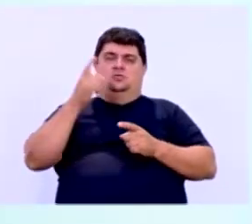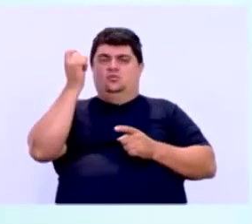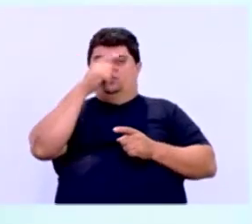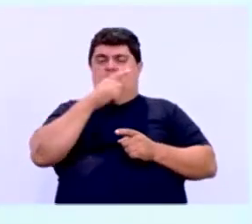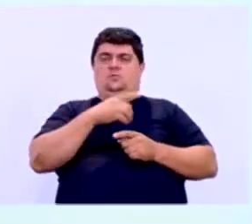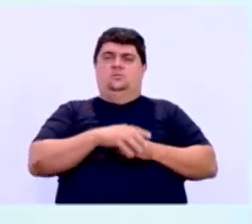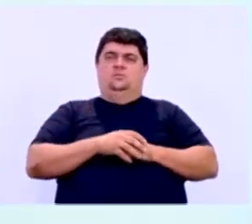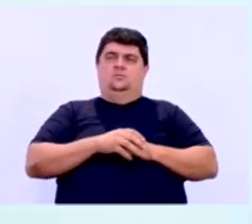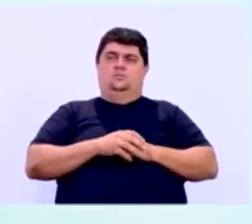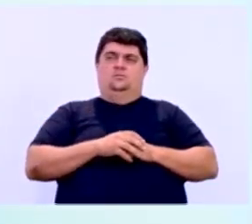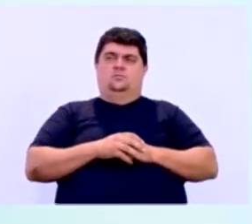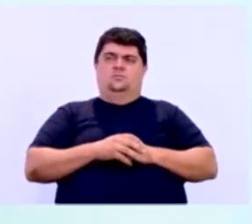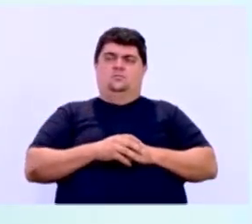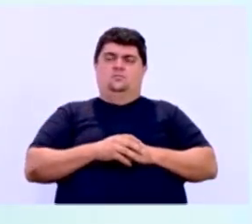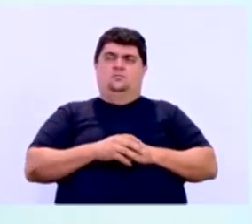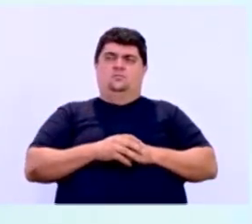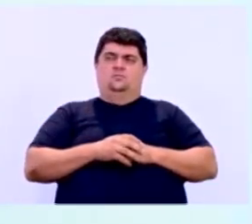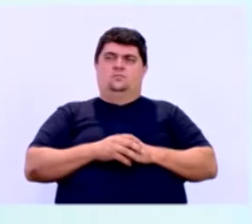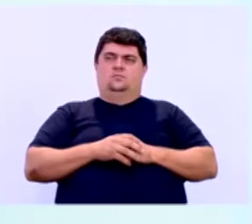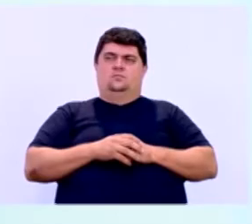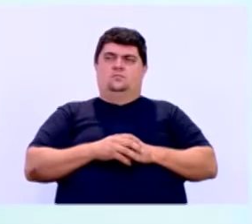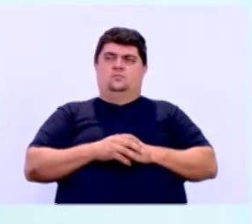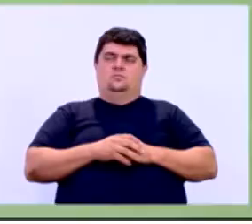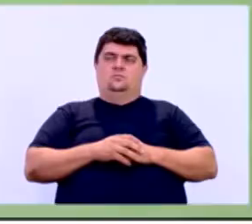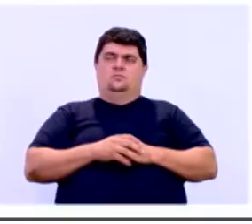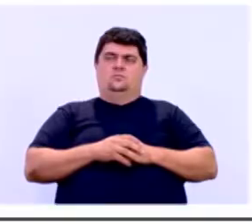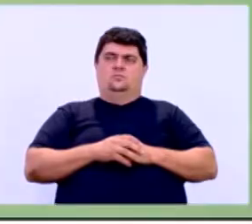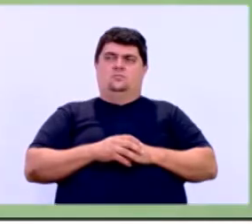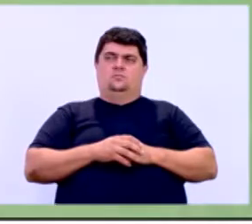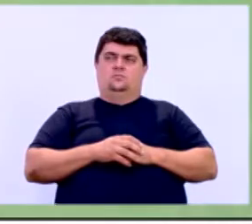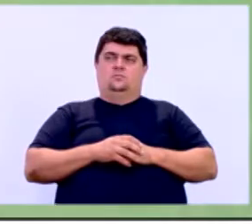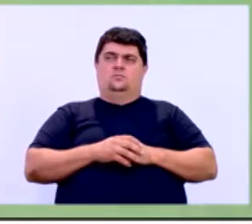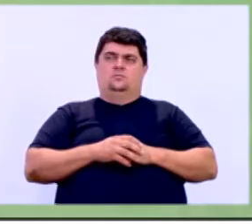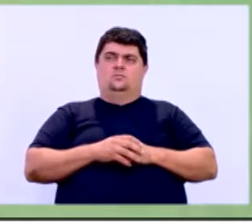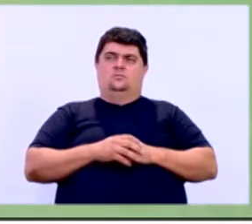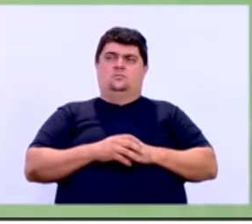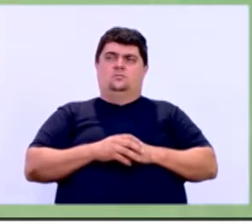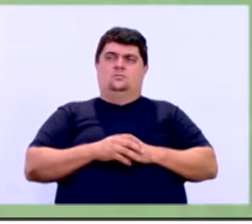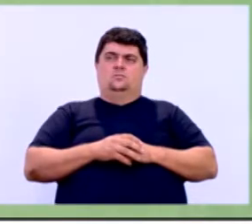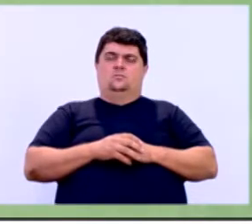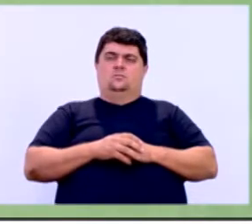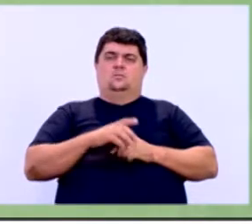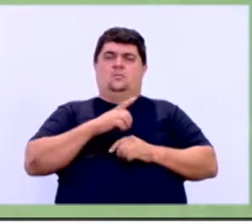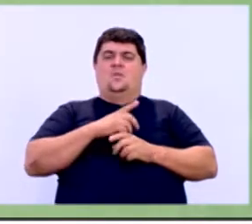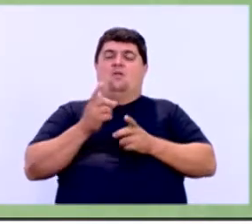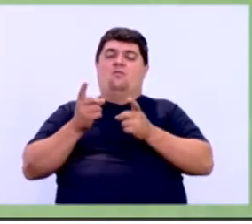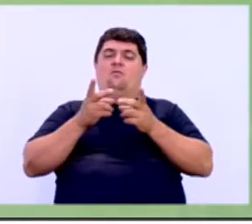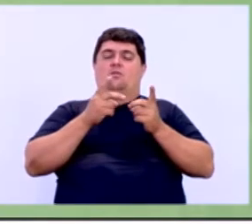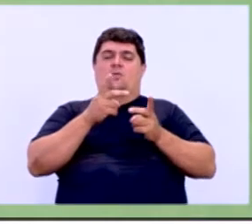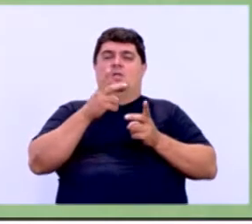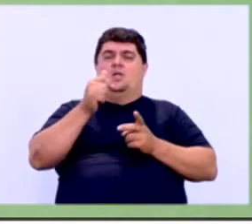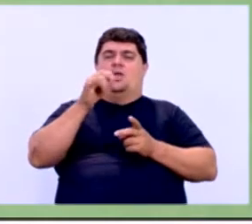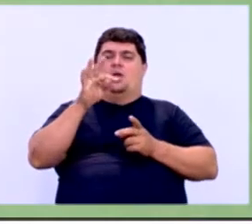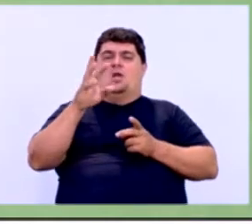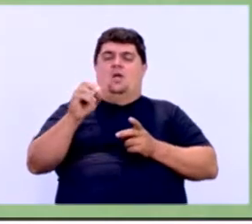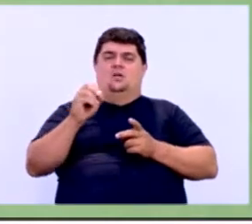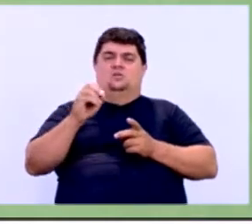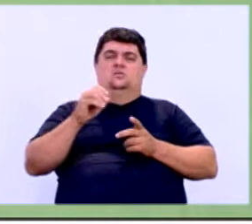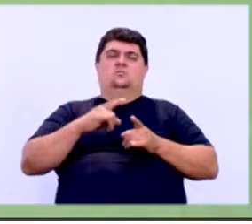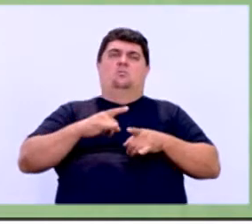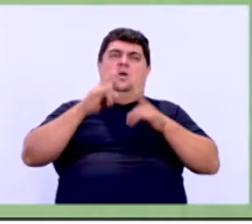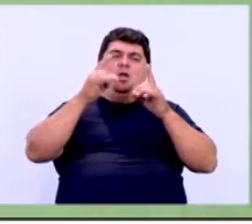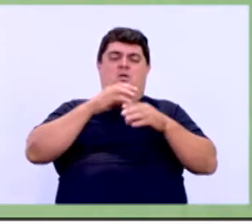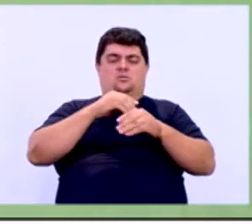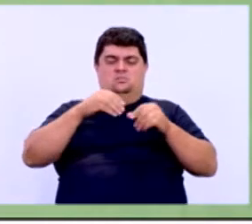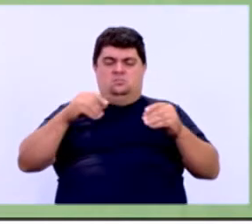seu estoque, né? Muito bacana, né? Deem uma lida nesse slide, né? A venda de ativos, né, que nós falamos aí, né,